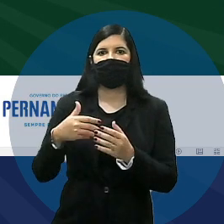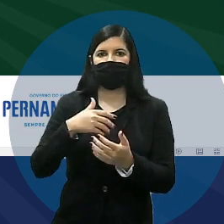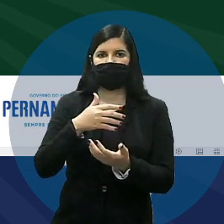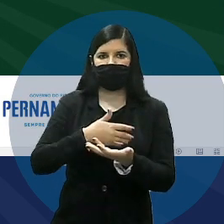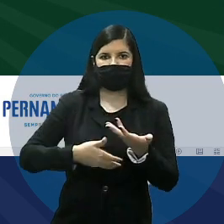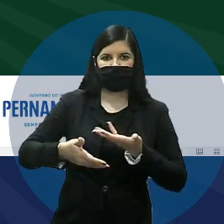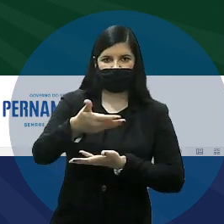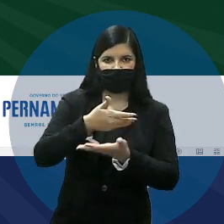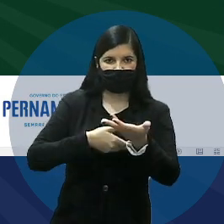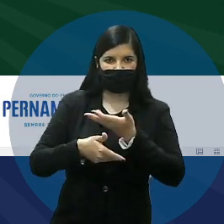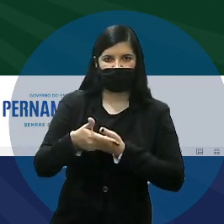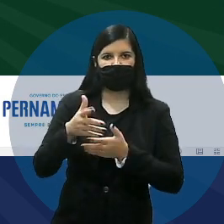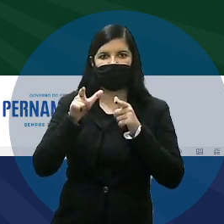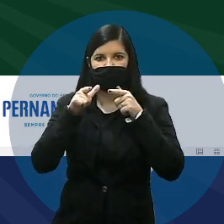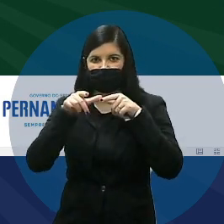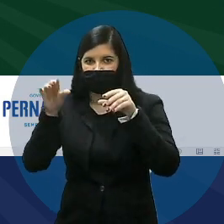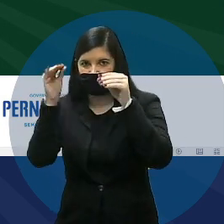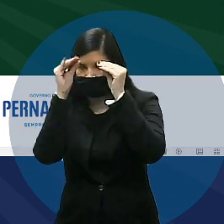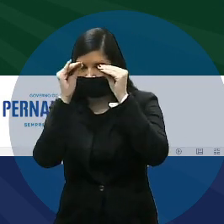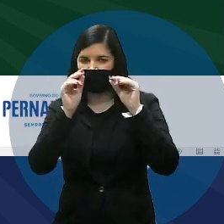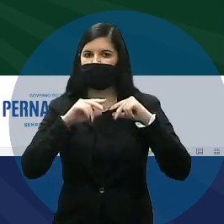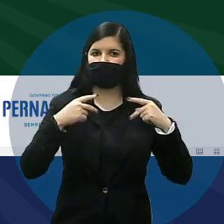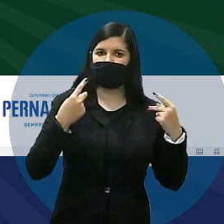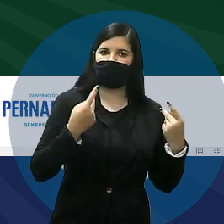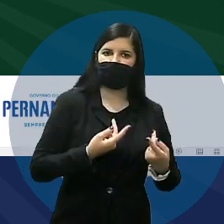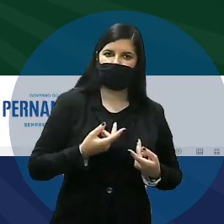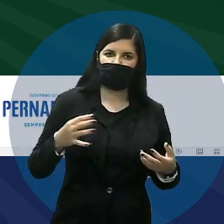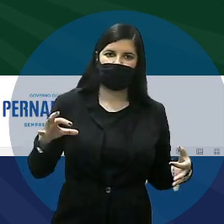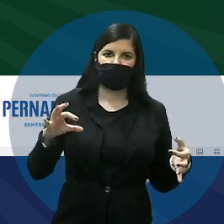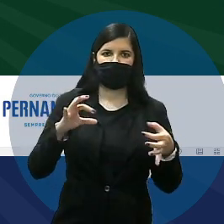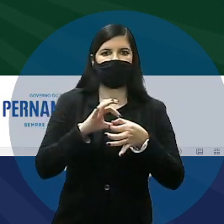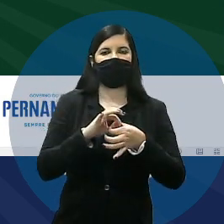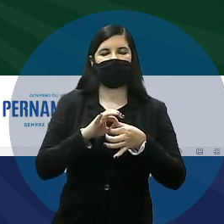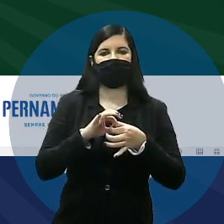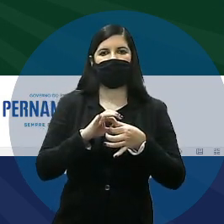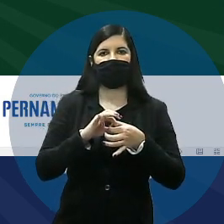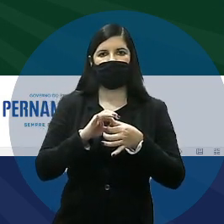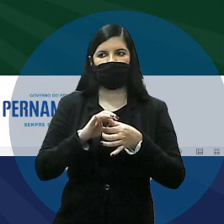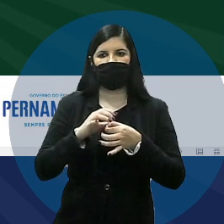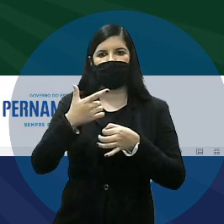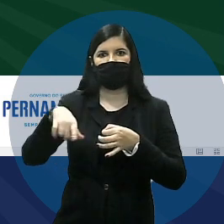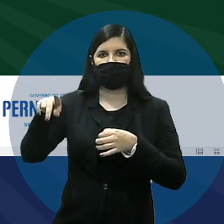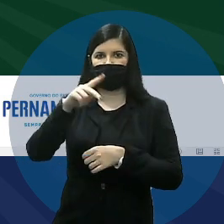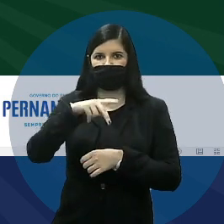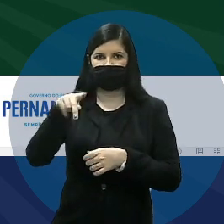área de linguagem com a área de humanas, e aí, como eu falei, todos os outros professores vieram também